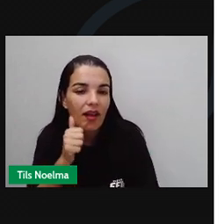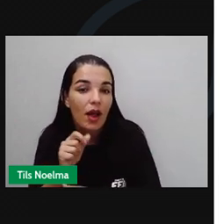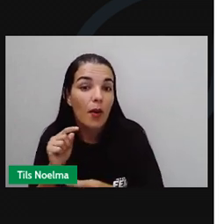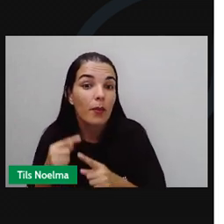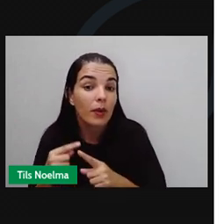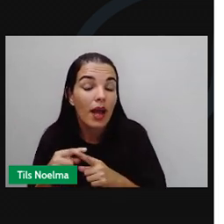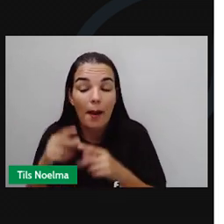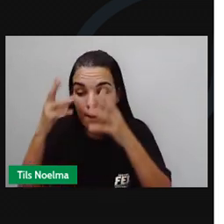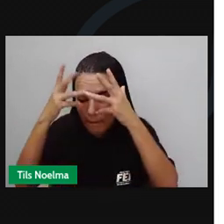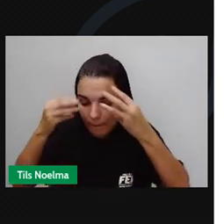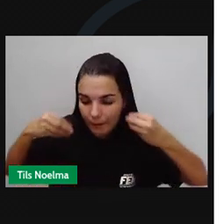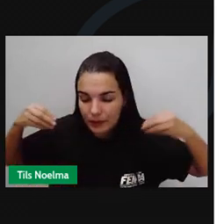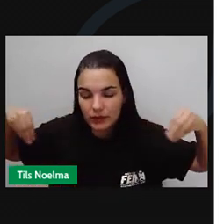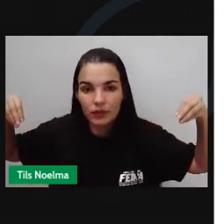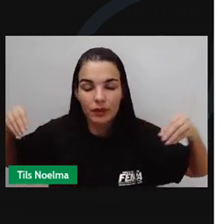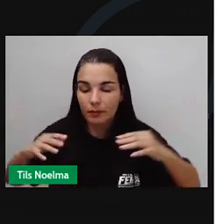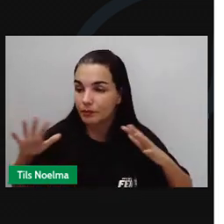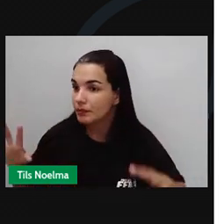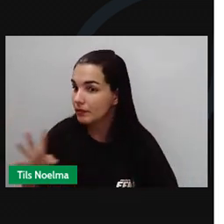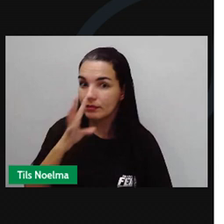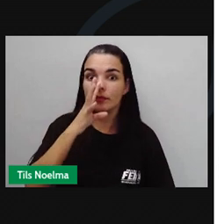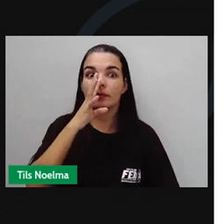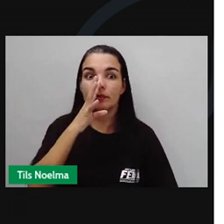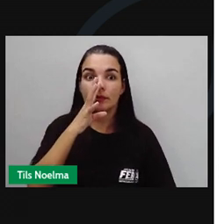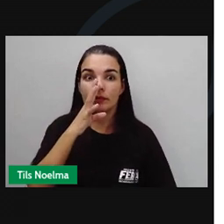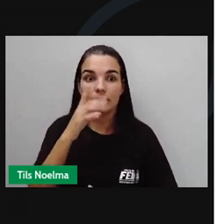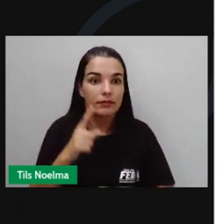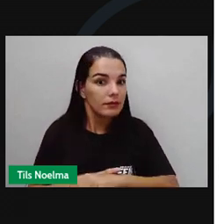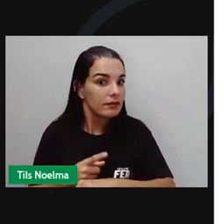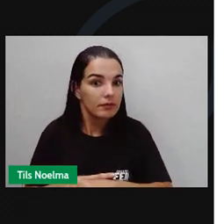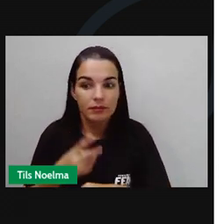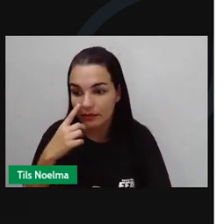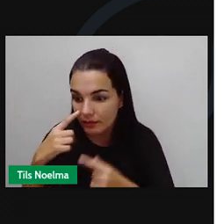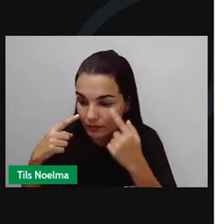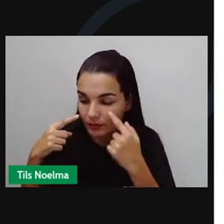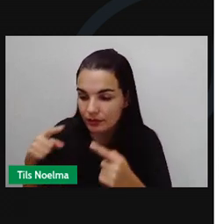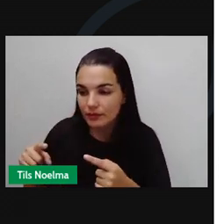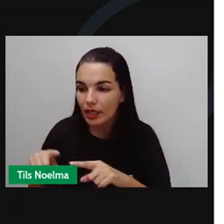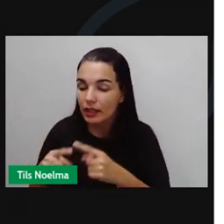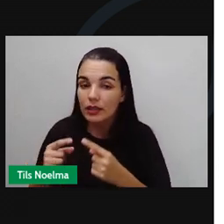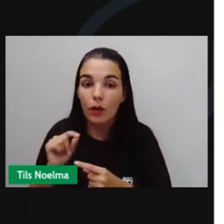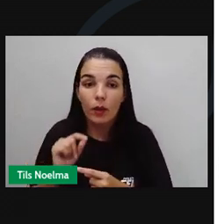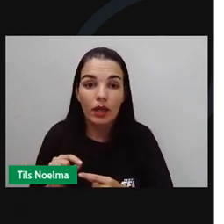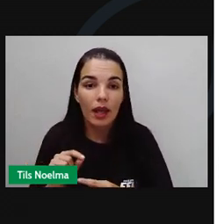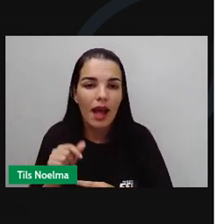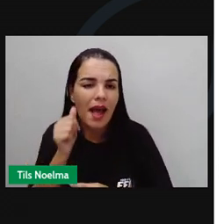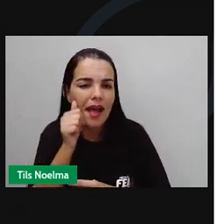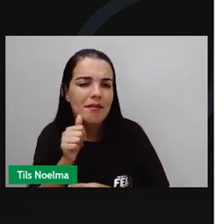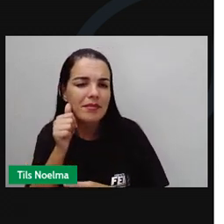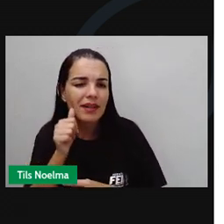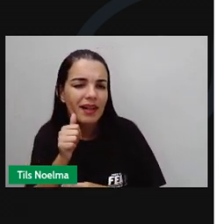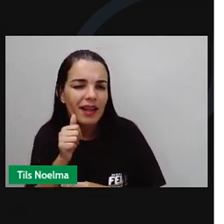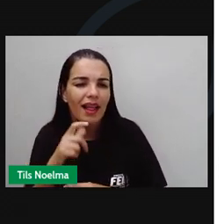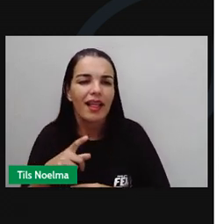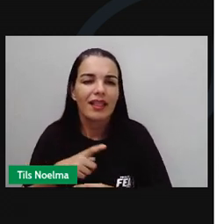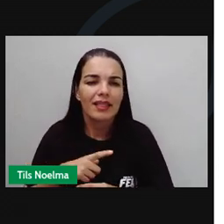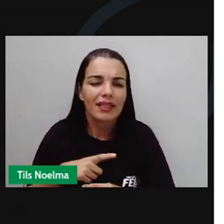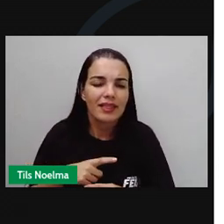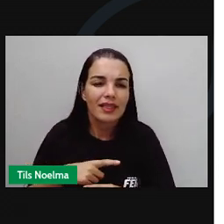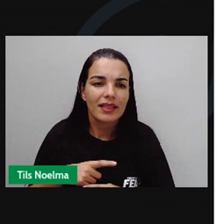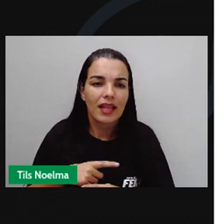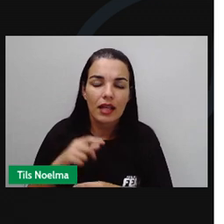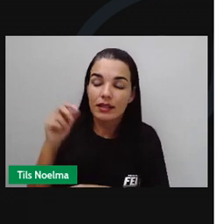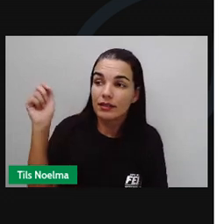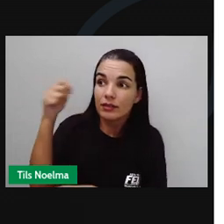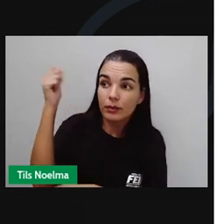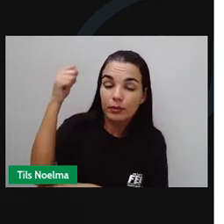personagem mágico que surge de forma inesperada. Em Cinderela, temos a fada madrinha, que